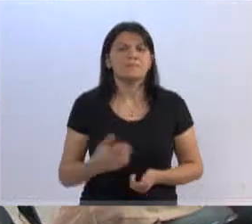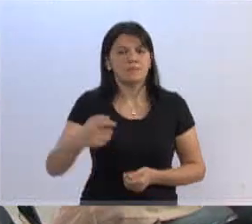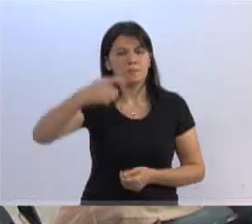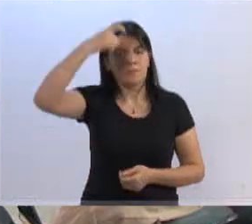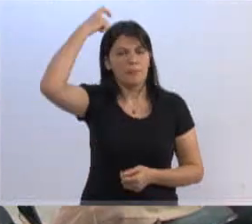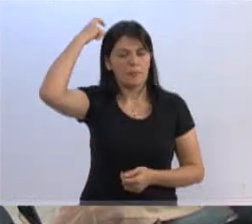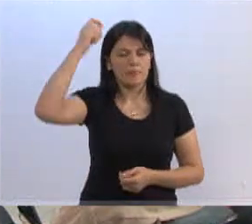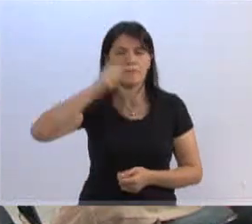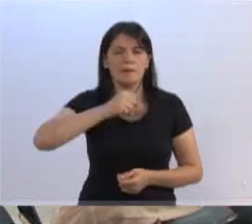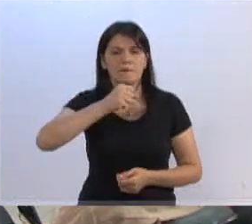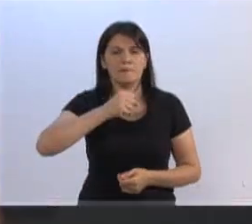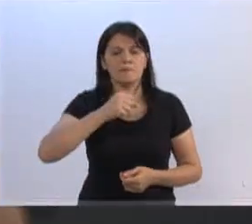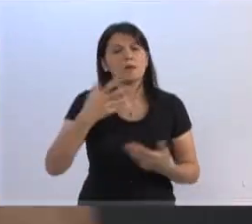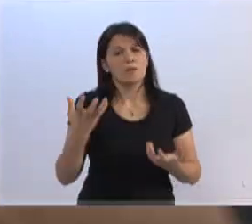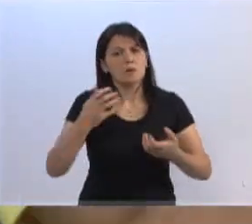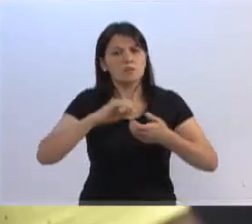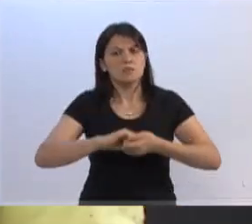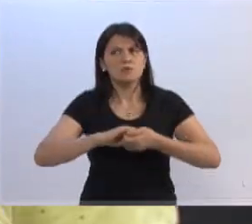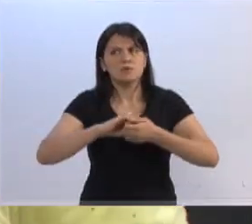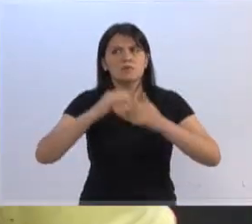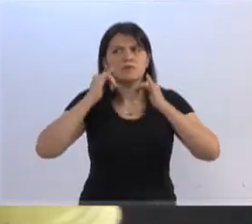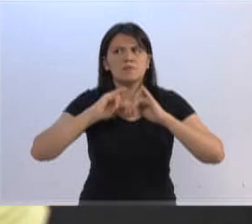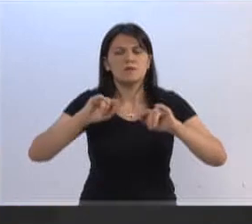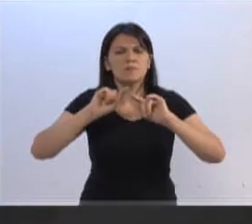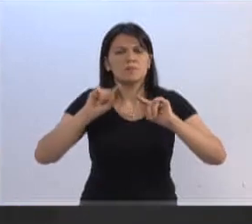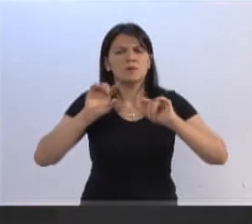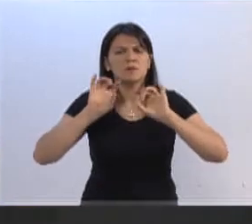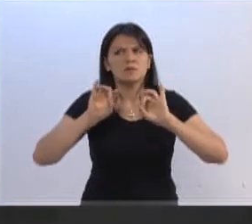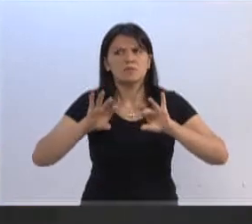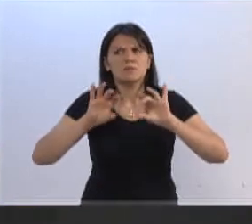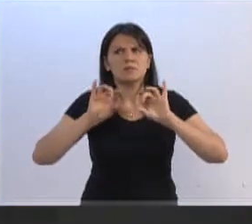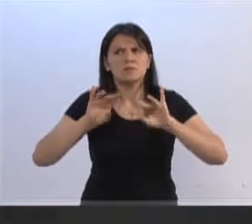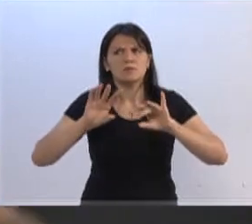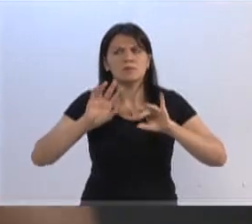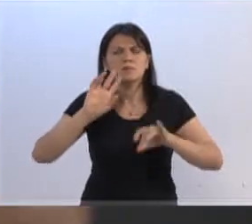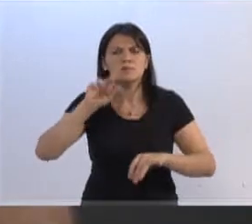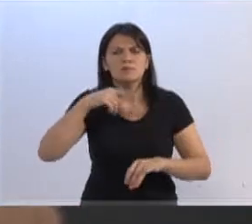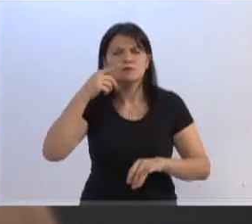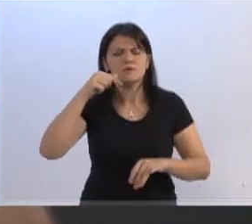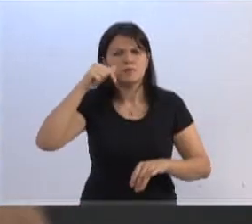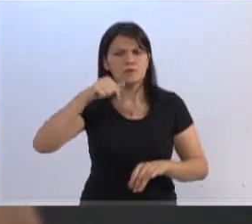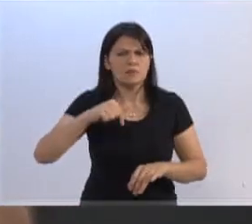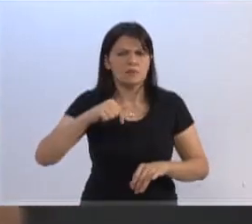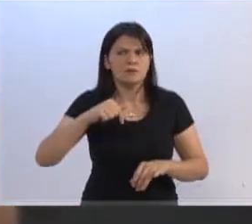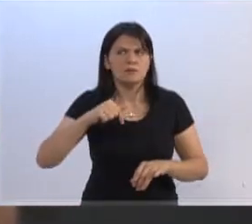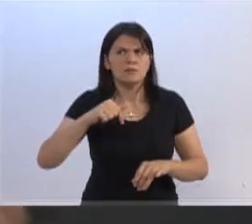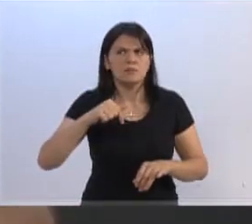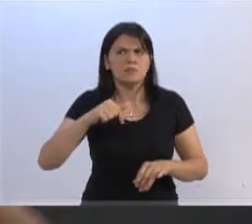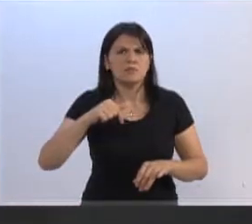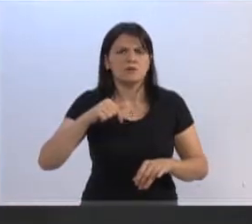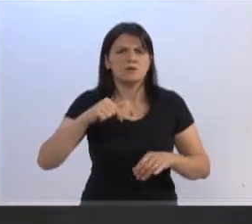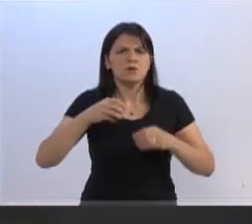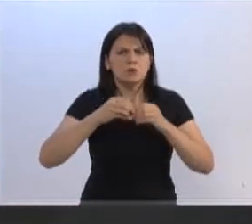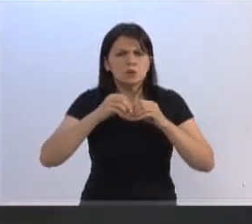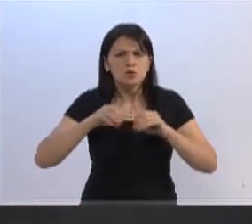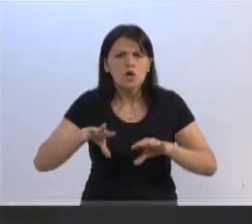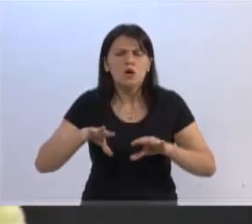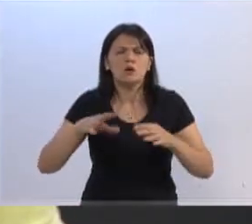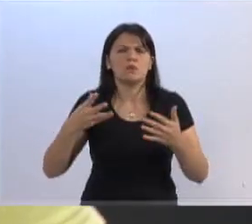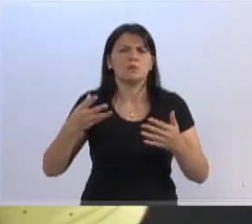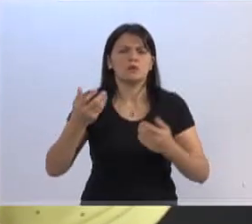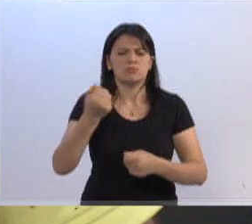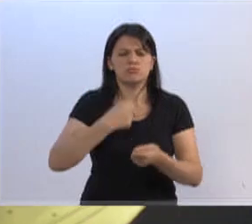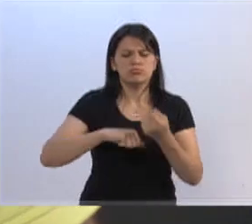Pereira. Quero cumprimentá-lo pelo pronunciamento, mas, em especial, quando se fala aqui da questão do 10º, das sobras, das economias, das